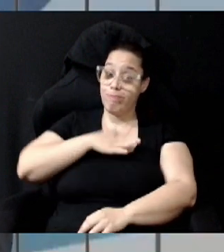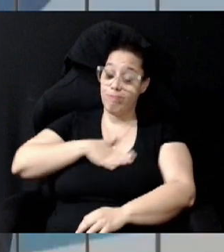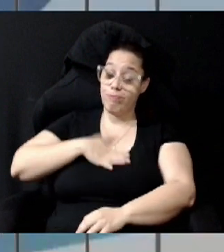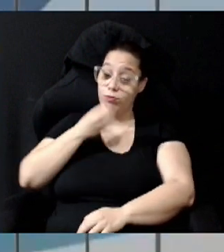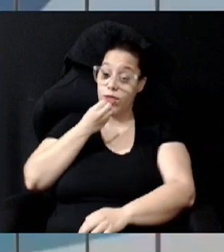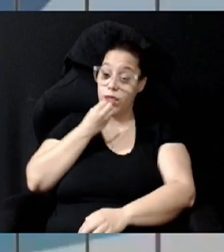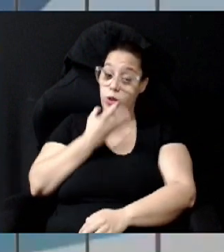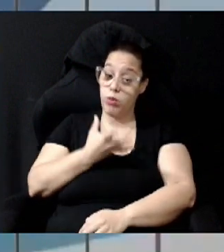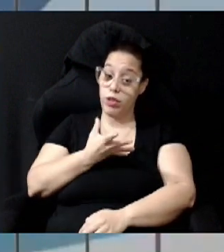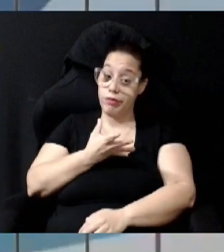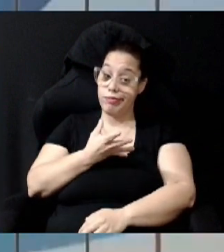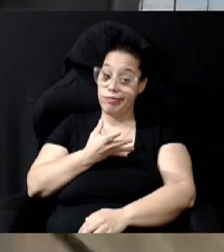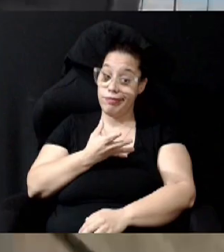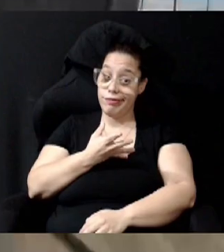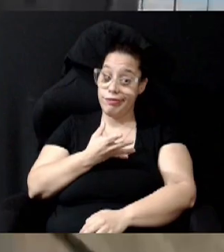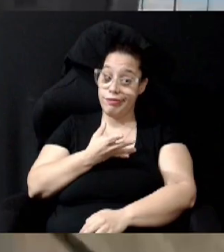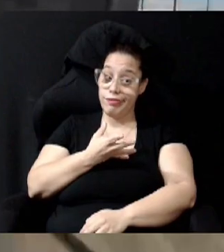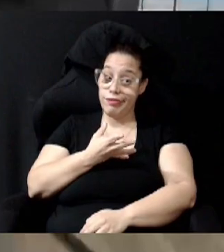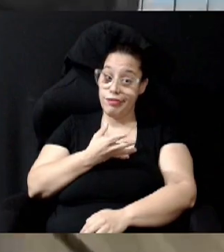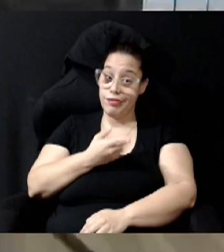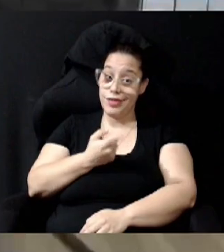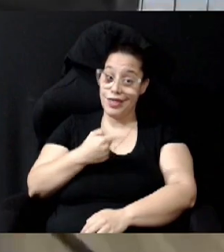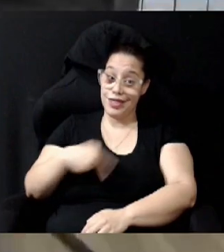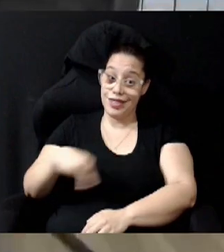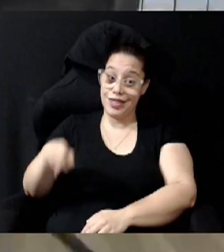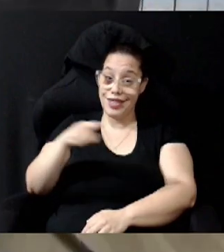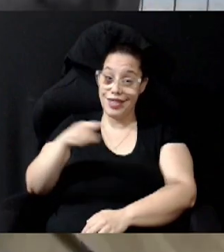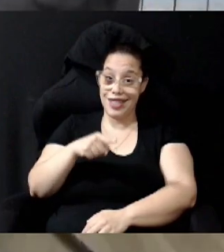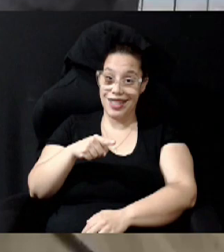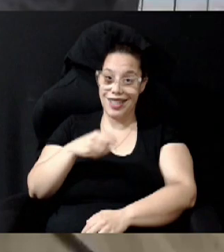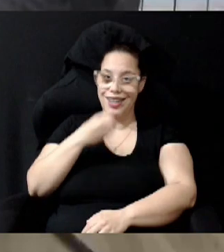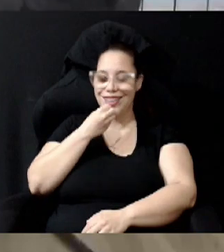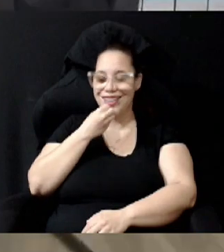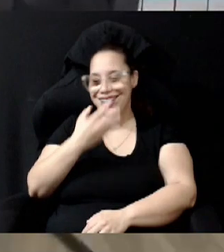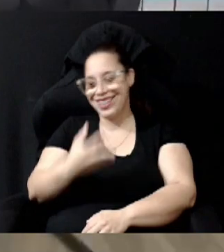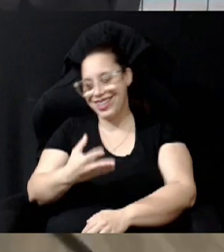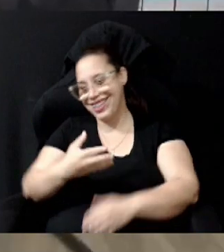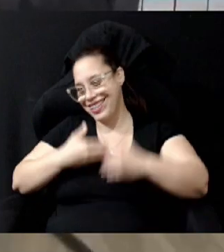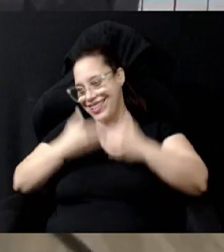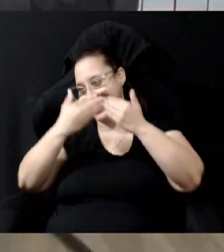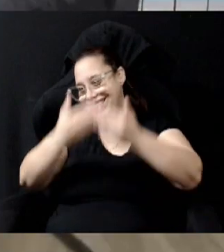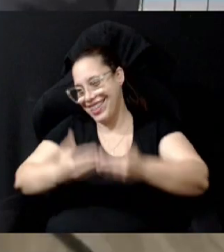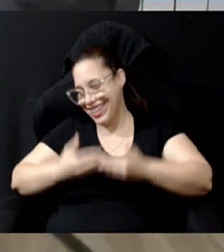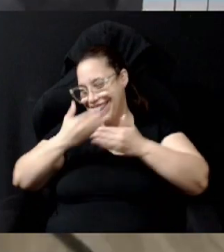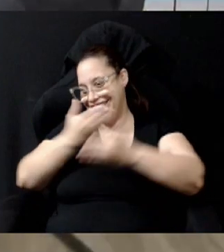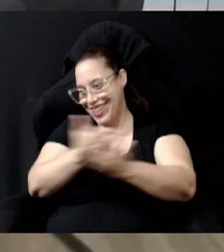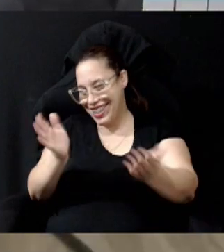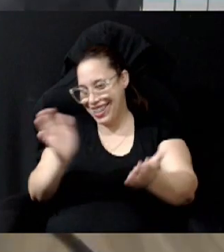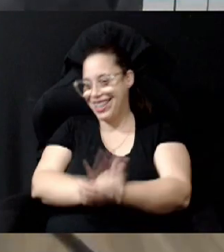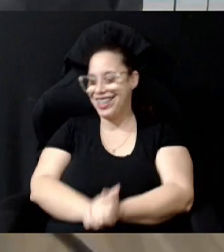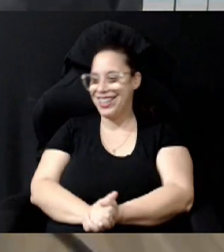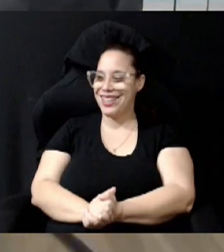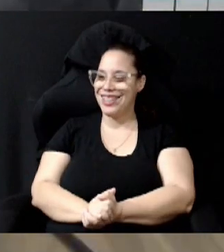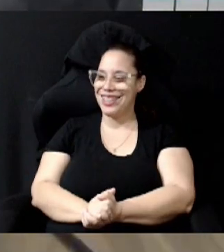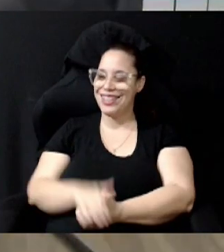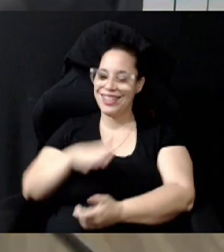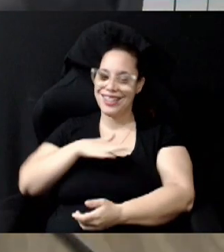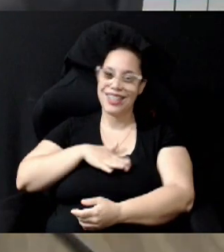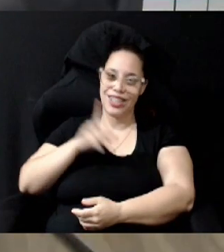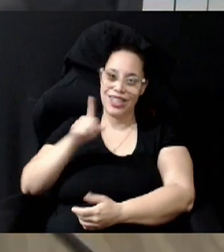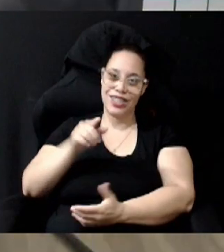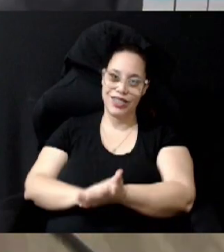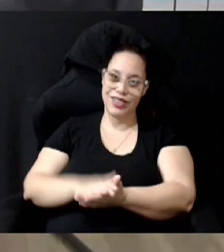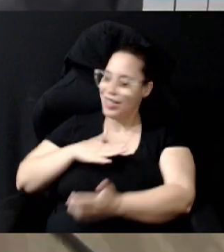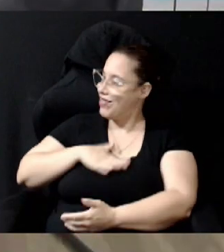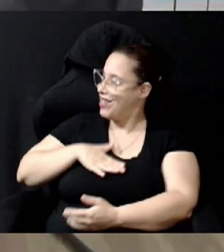acho que vocês me dão muito mais do que eu posso dar a vocês, porque eu gosto disso. Muito obrigado mesmo. Nós